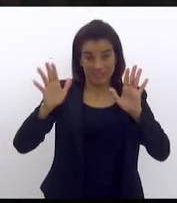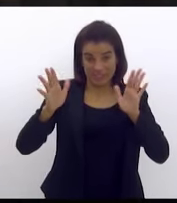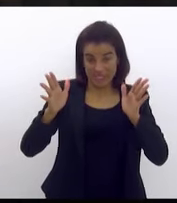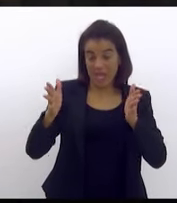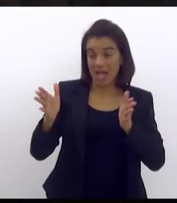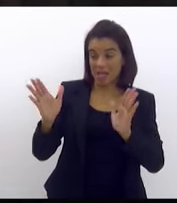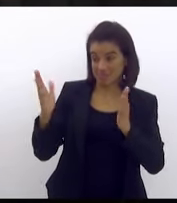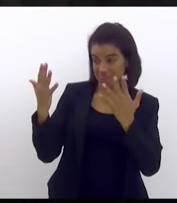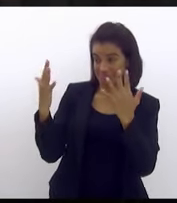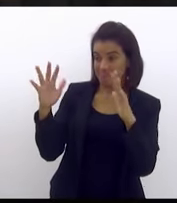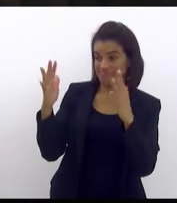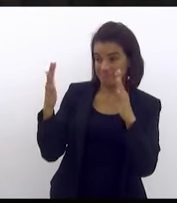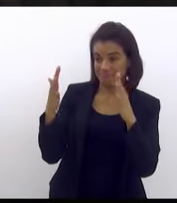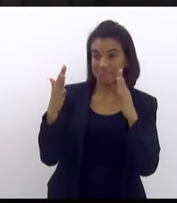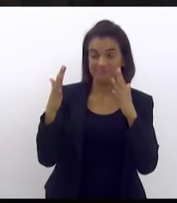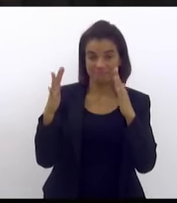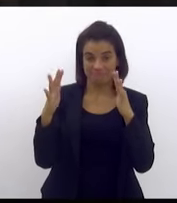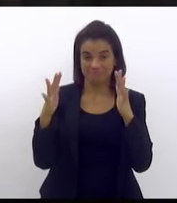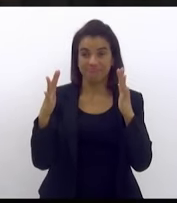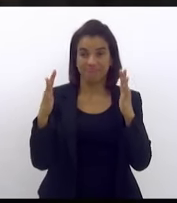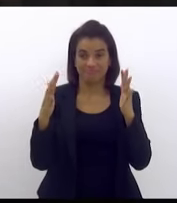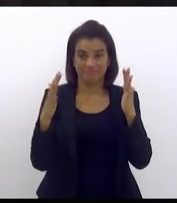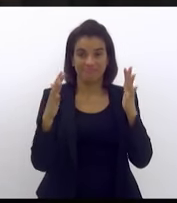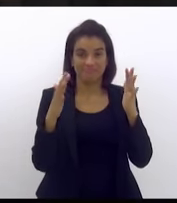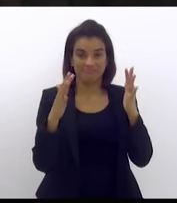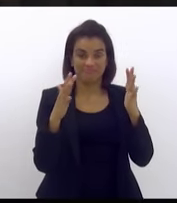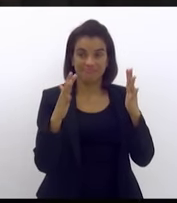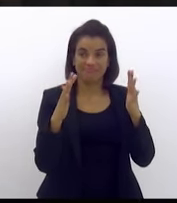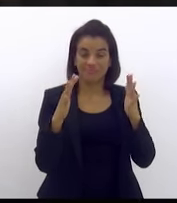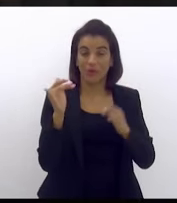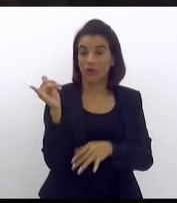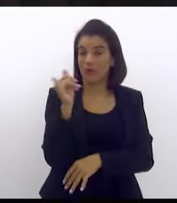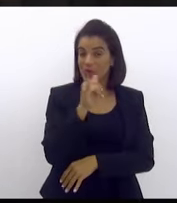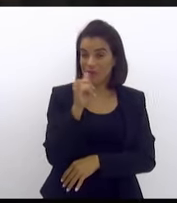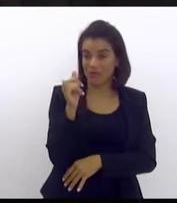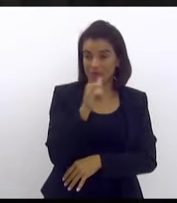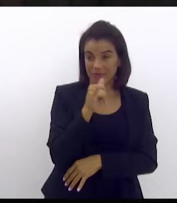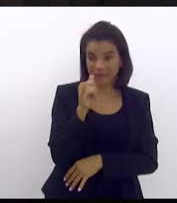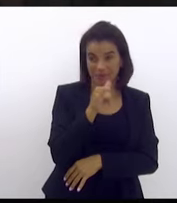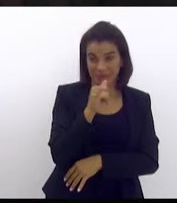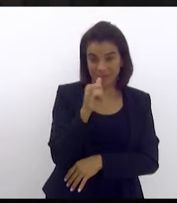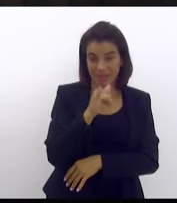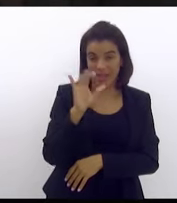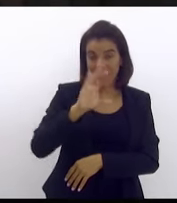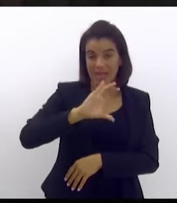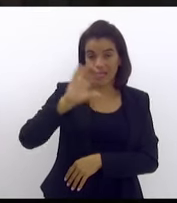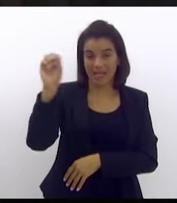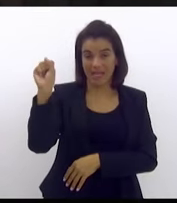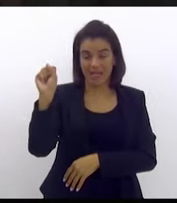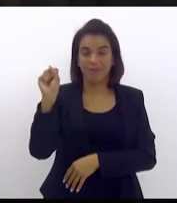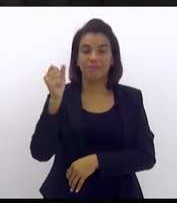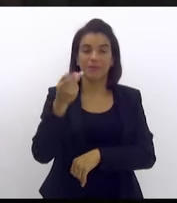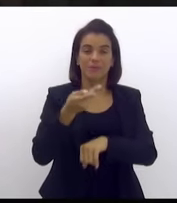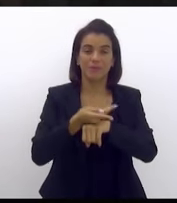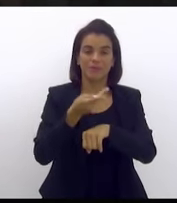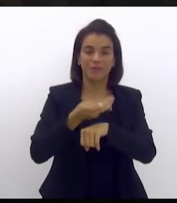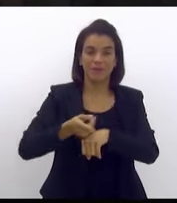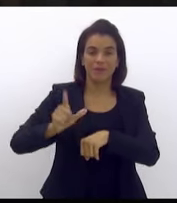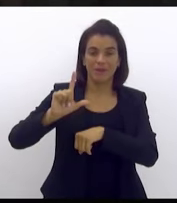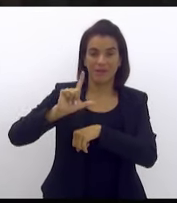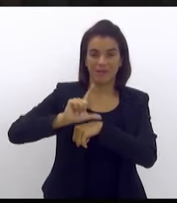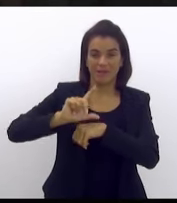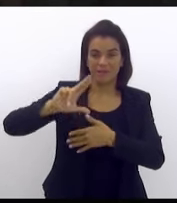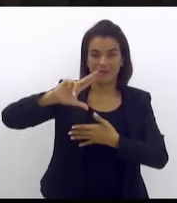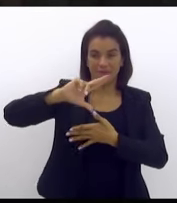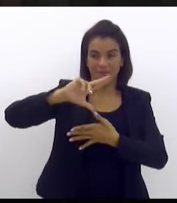os trabalhos aqui, o seu Fluminense, campeão da Taça Libertadores das